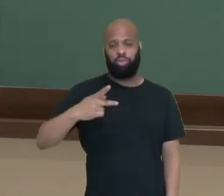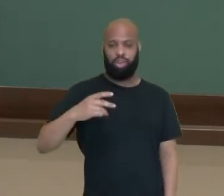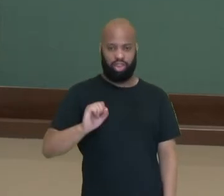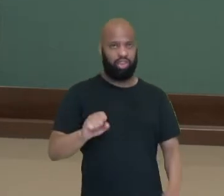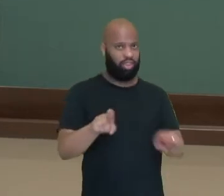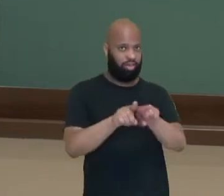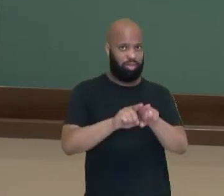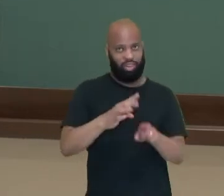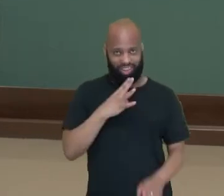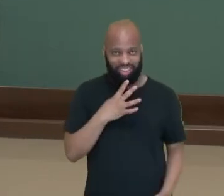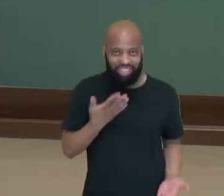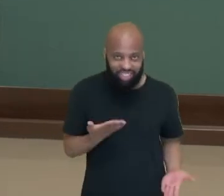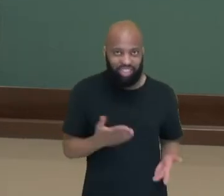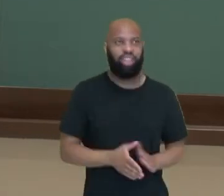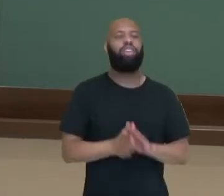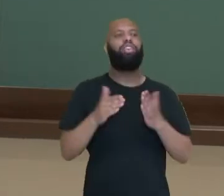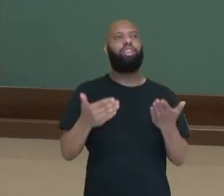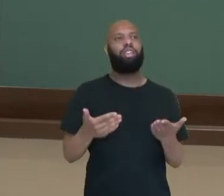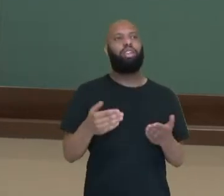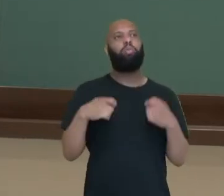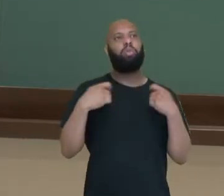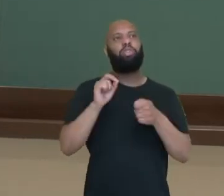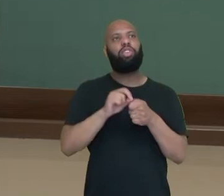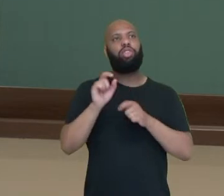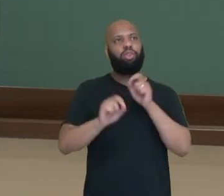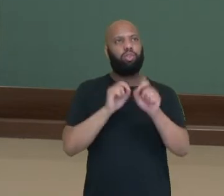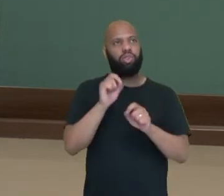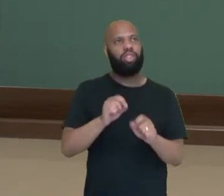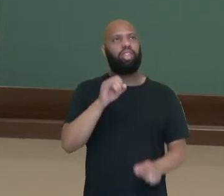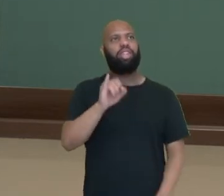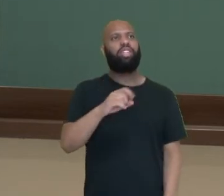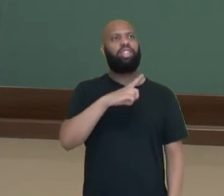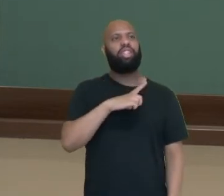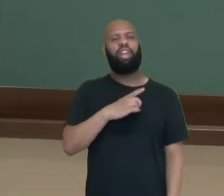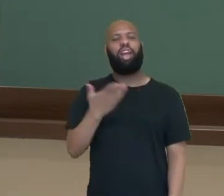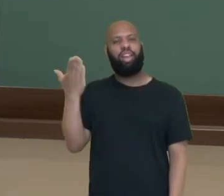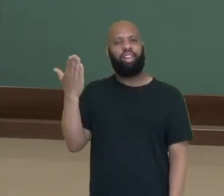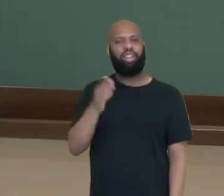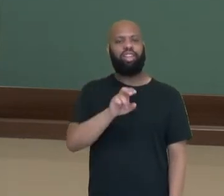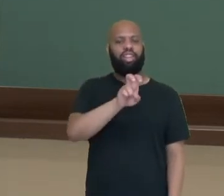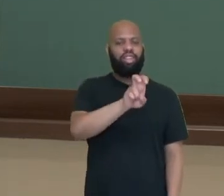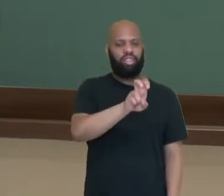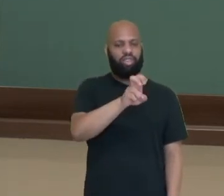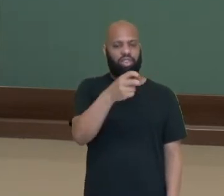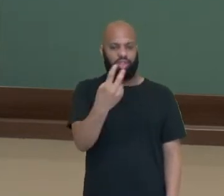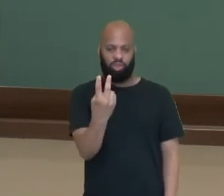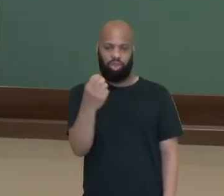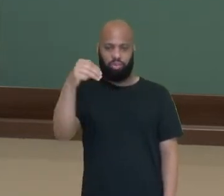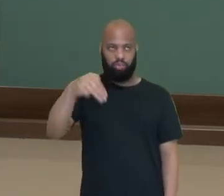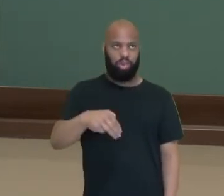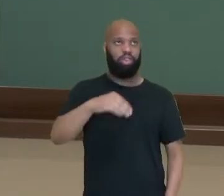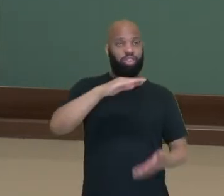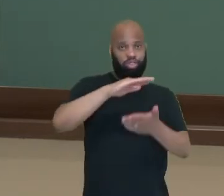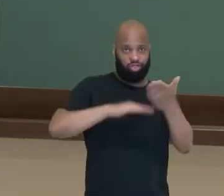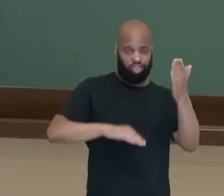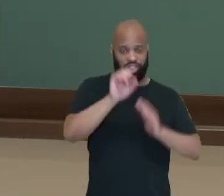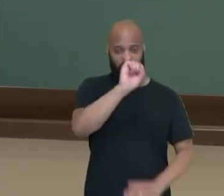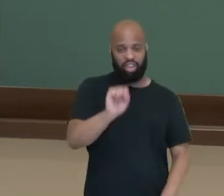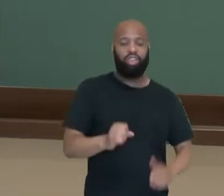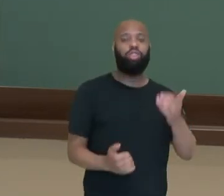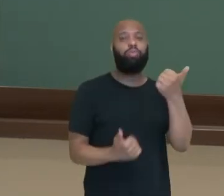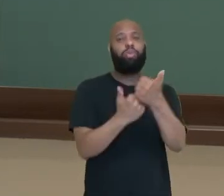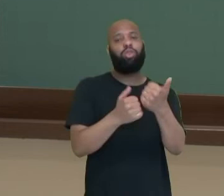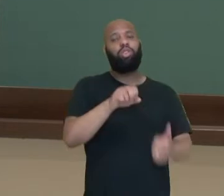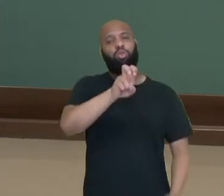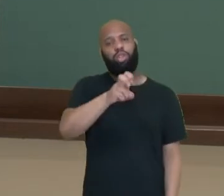gente? Olha lá. Então, o que eu preciso fazer? Se eu tenho a posição de 52 metros, eu tiro S, no lugar do S eu já tenho o